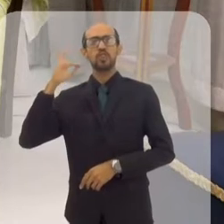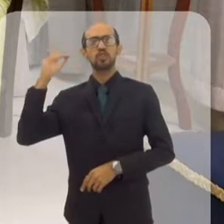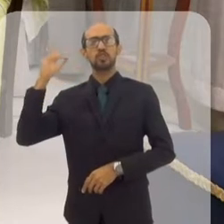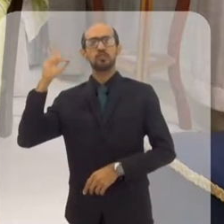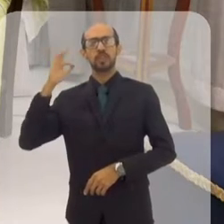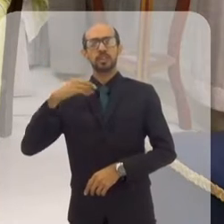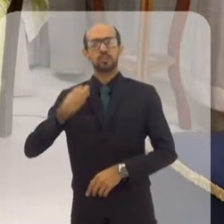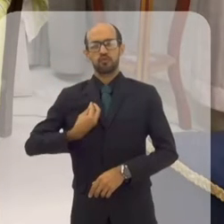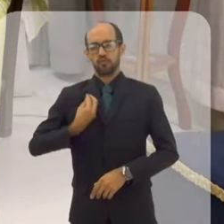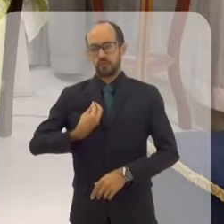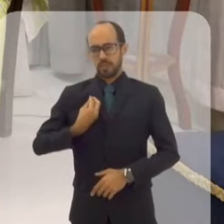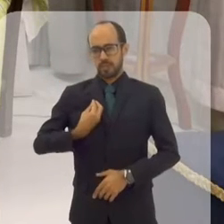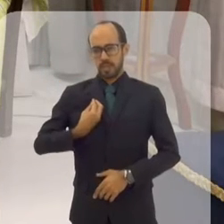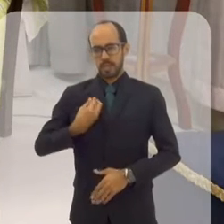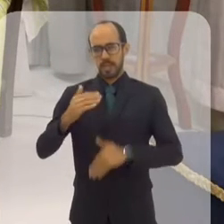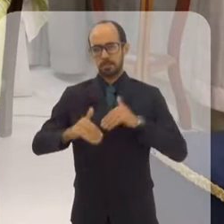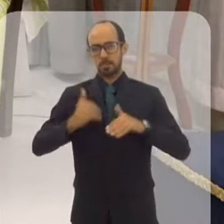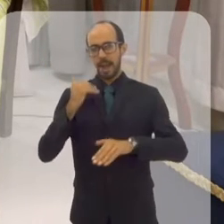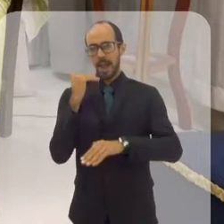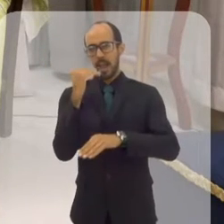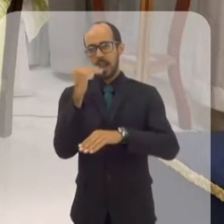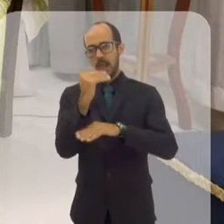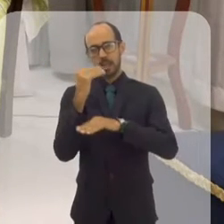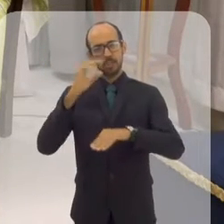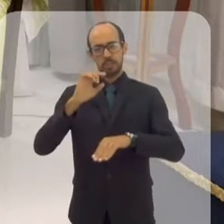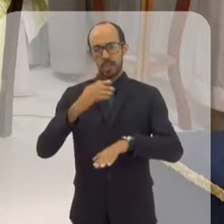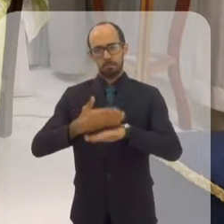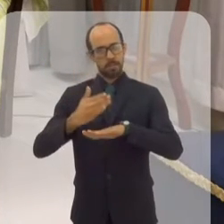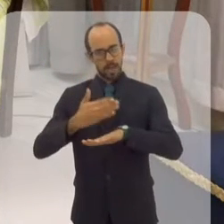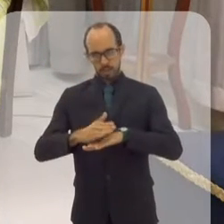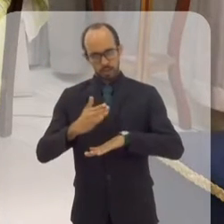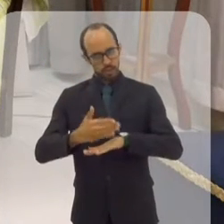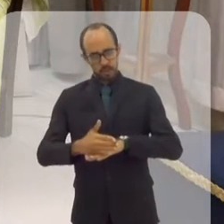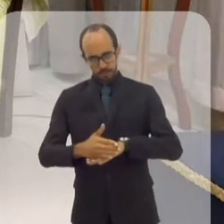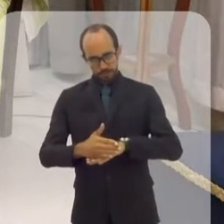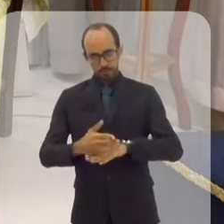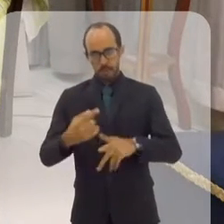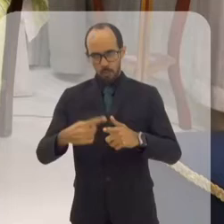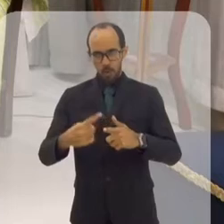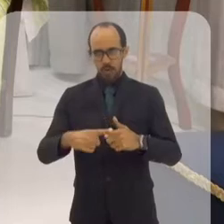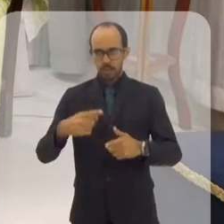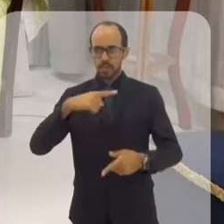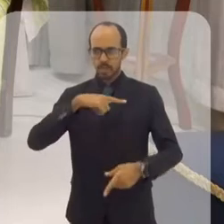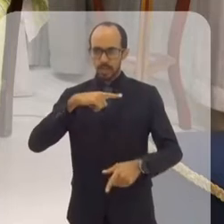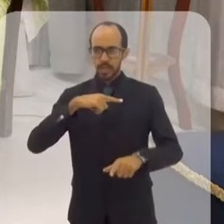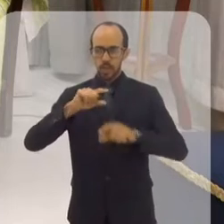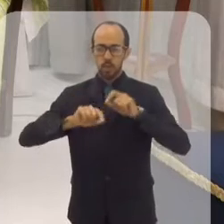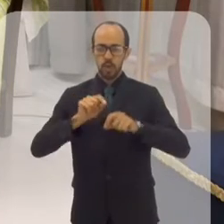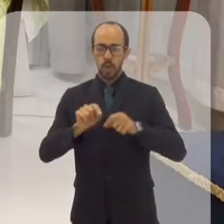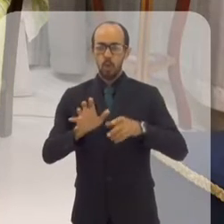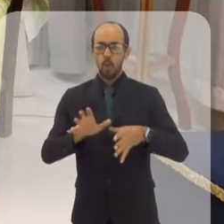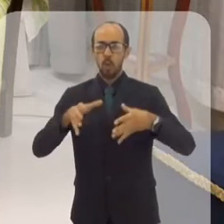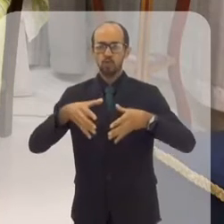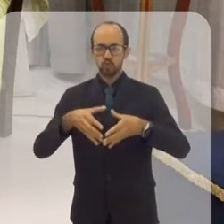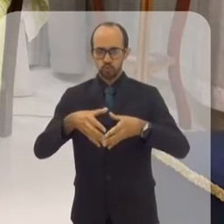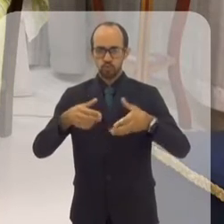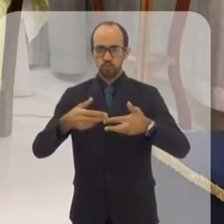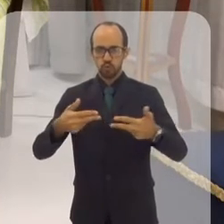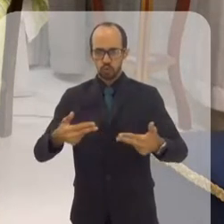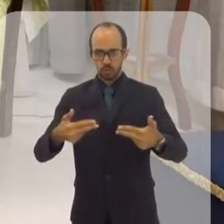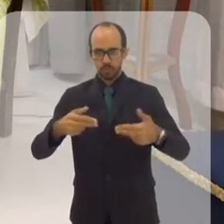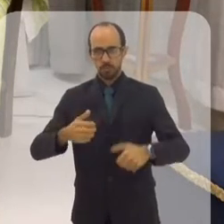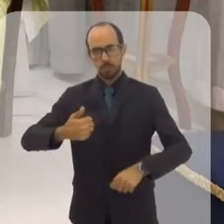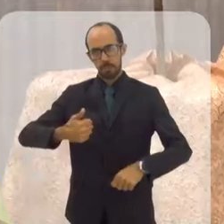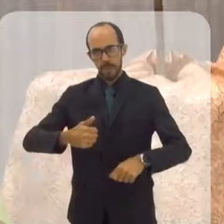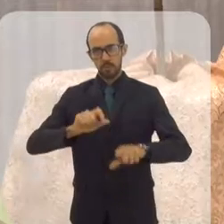e o yoga indo muito além apenas das práticas né porque você tem todo um conjunto